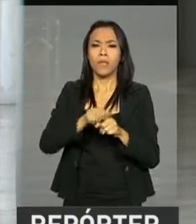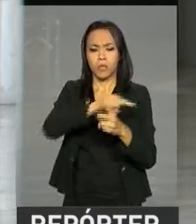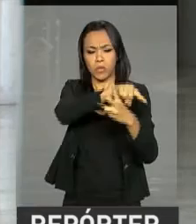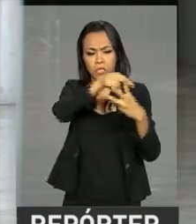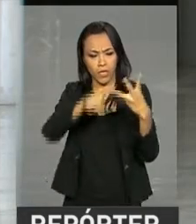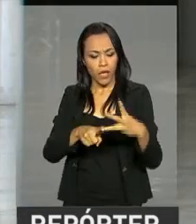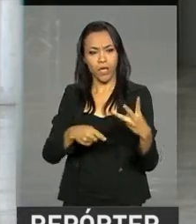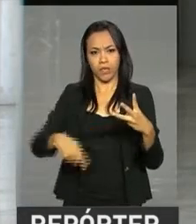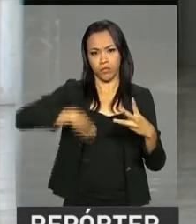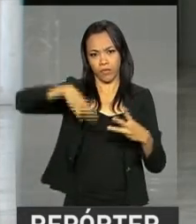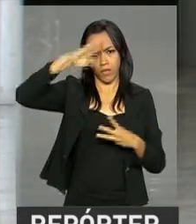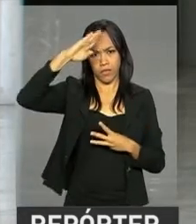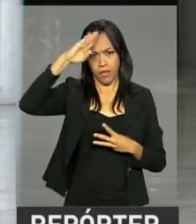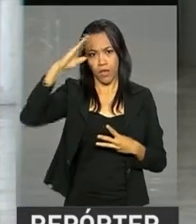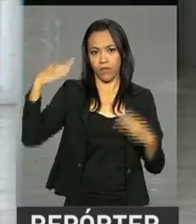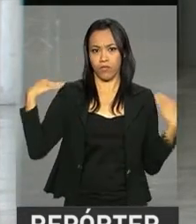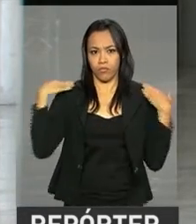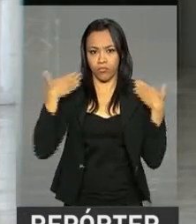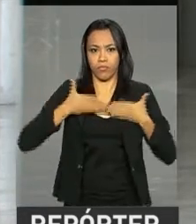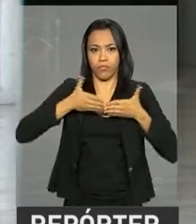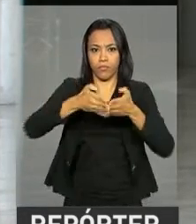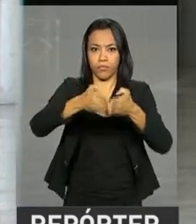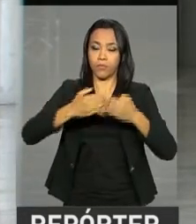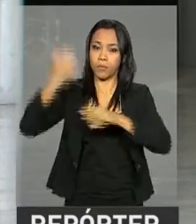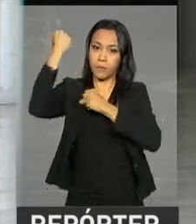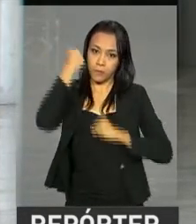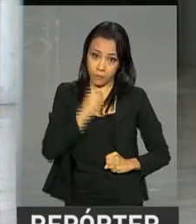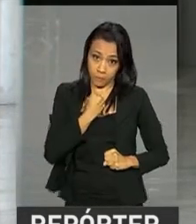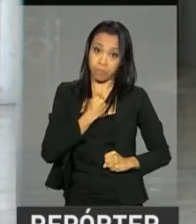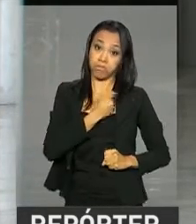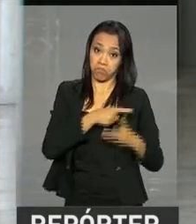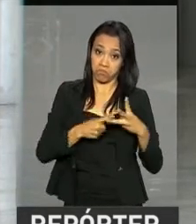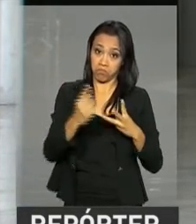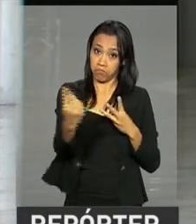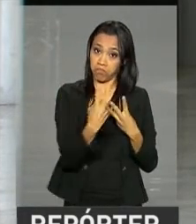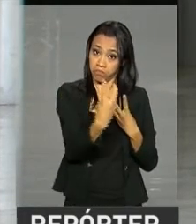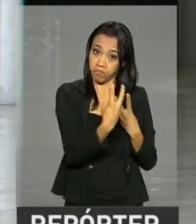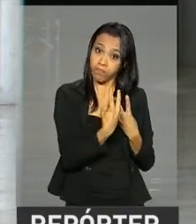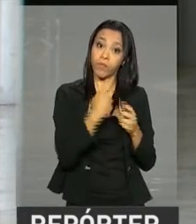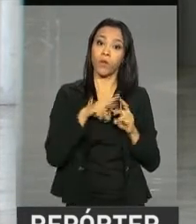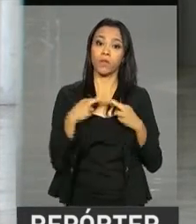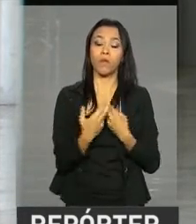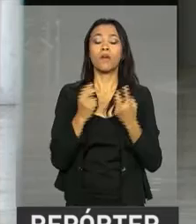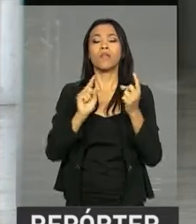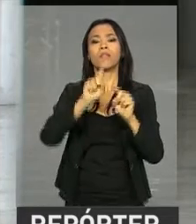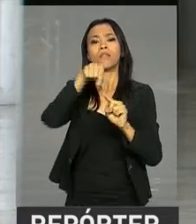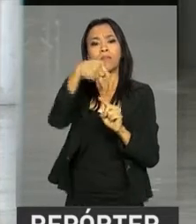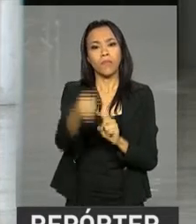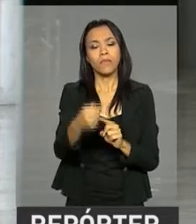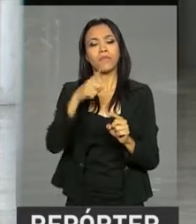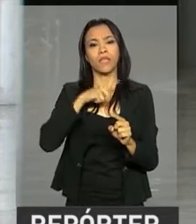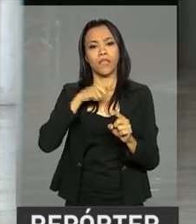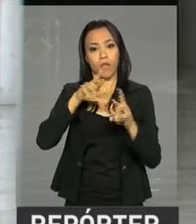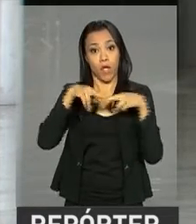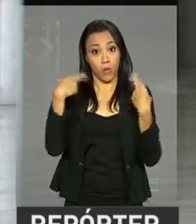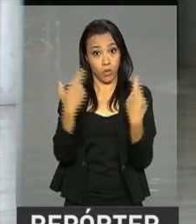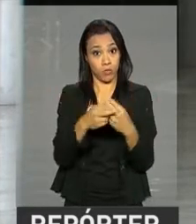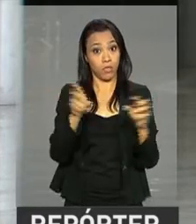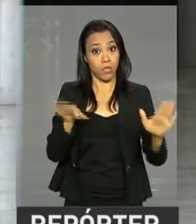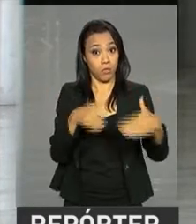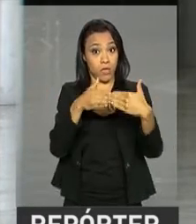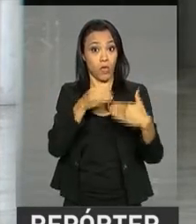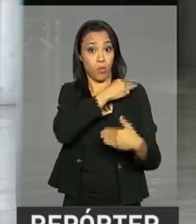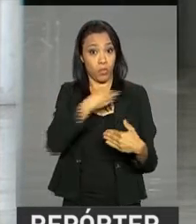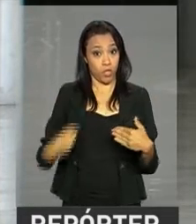forças armadas, do Exército, da Marinha e da Aeronáutica. Na parte da manhã, o presidente Michel Temer teve uma audiência com o ministro do Trabalho,